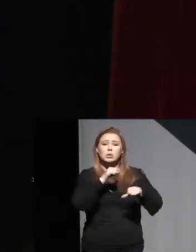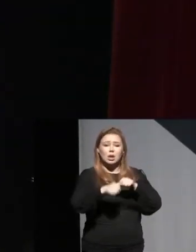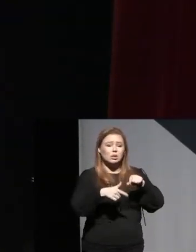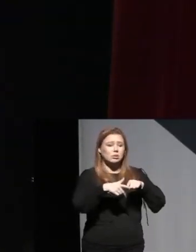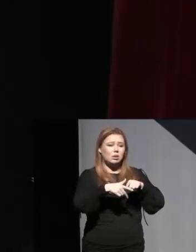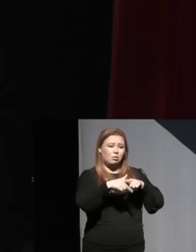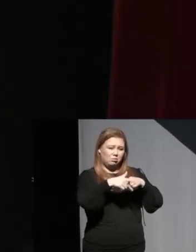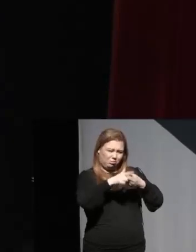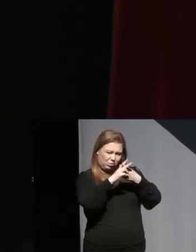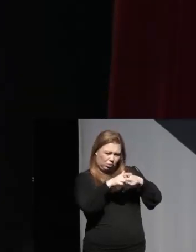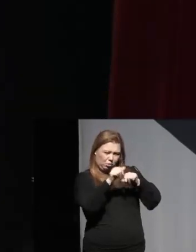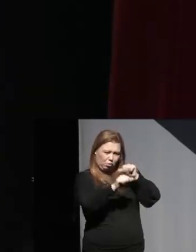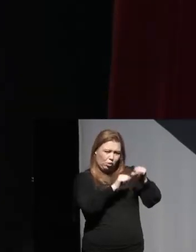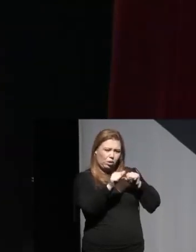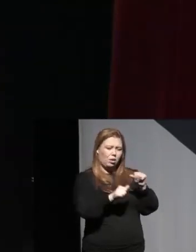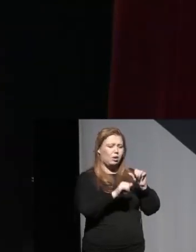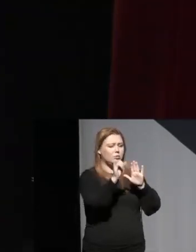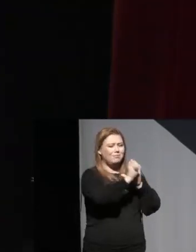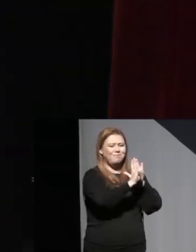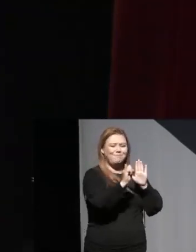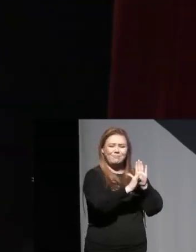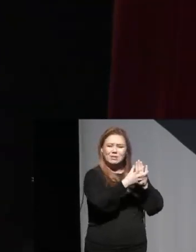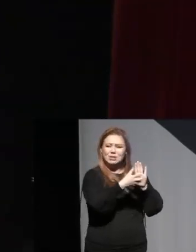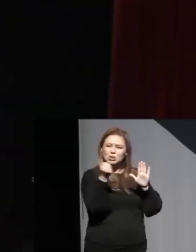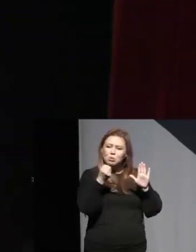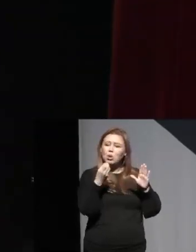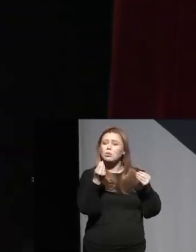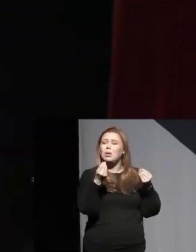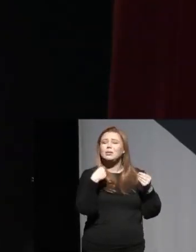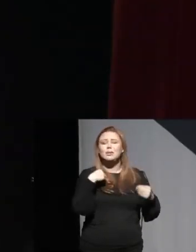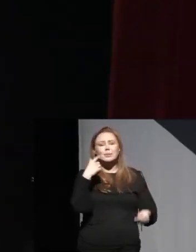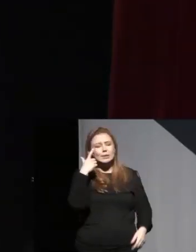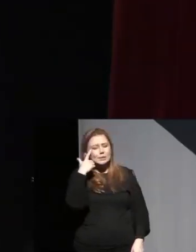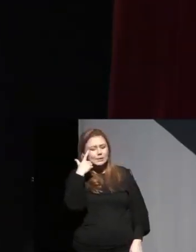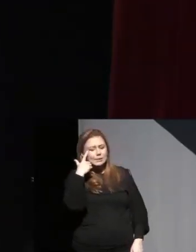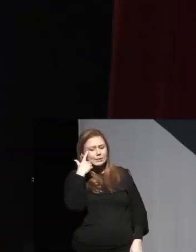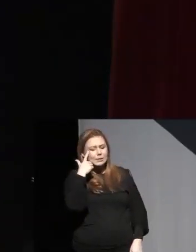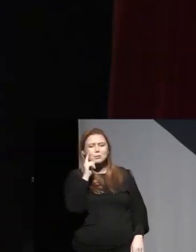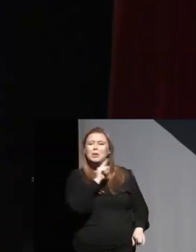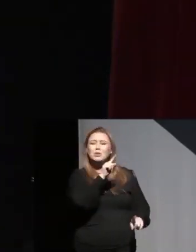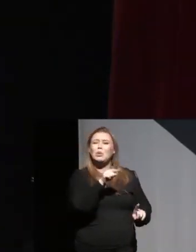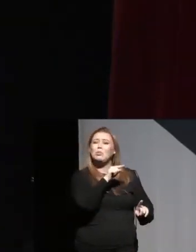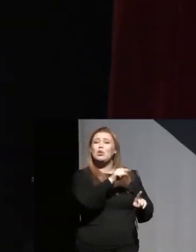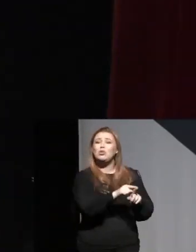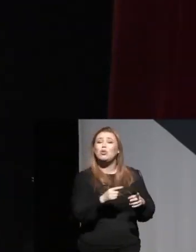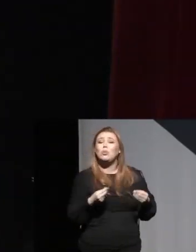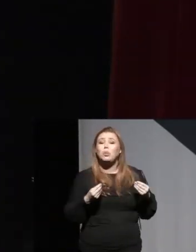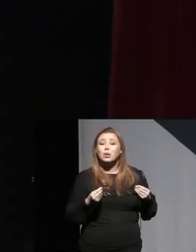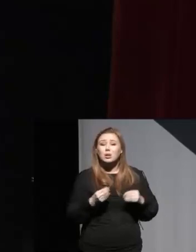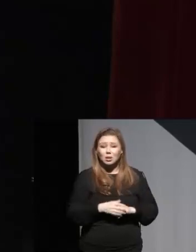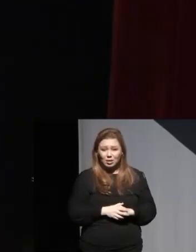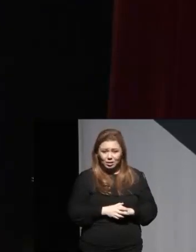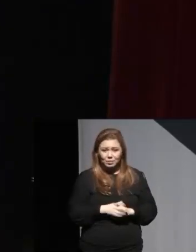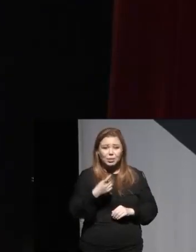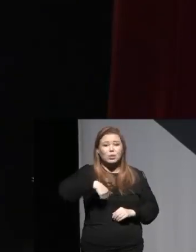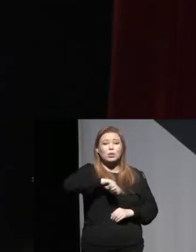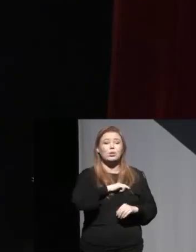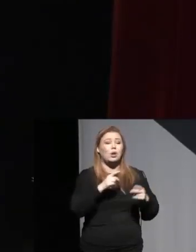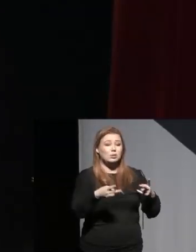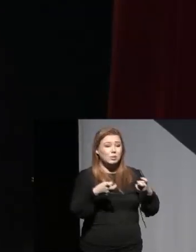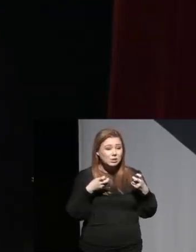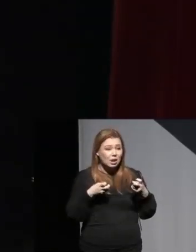mas me questionava qual seria a destinação, o objetivo dessa reforma. E nós vimos que a